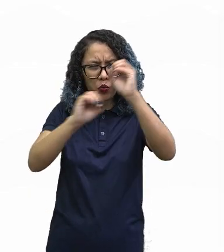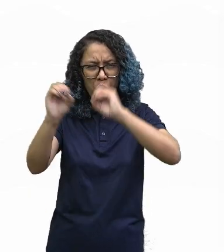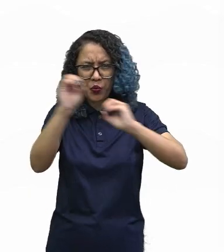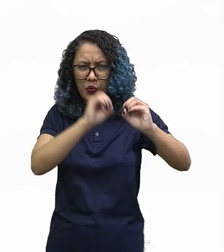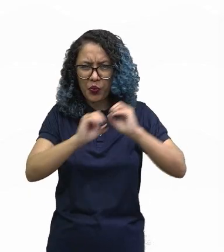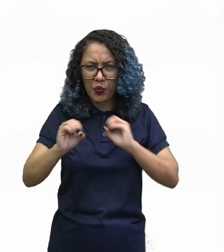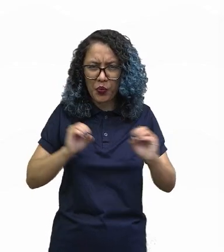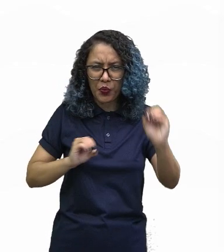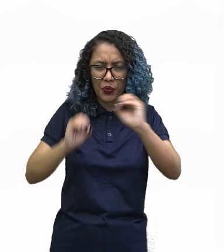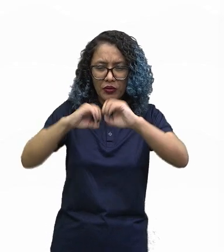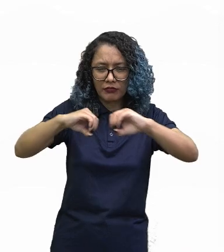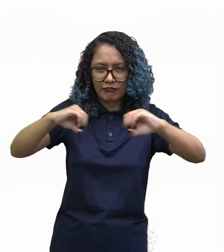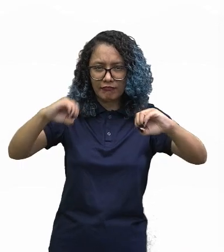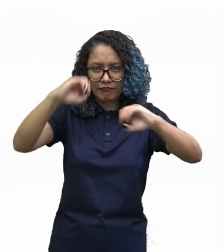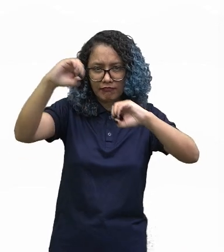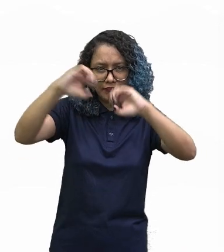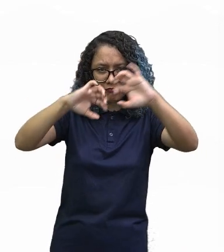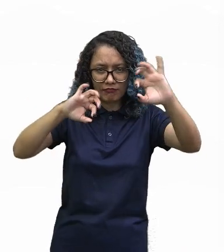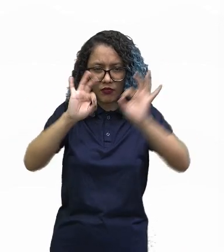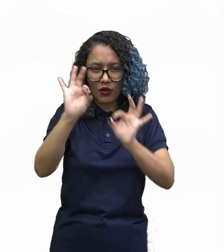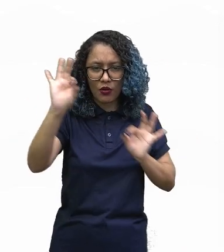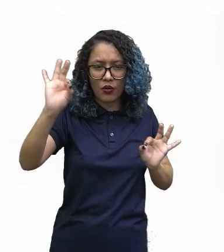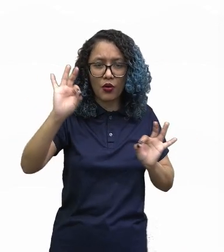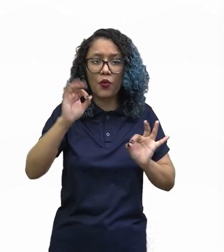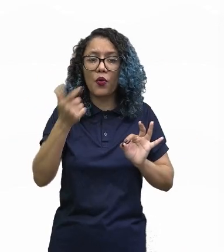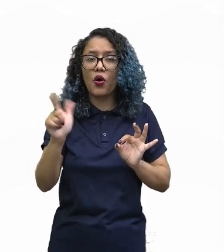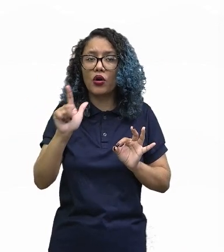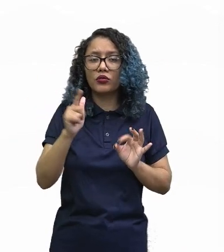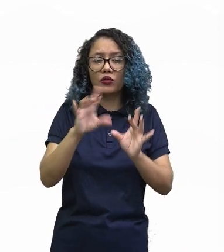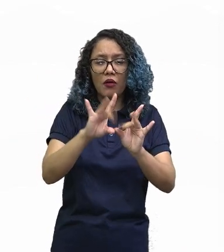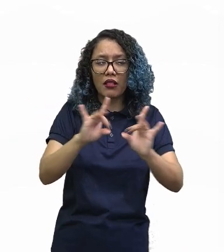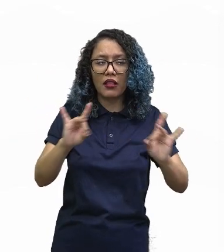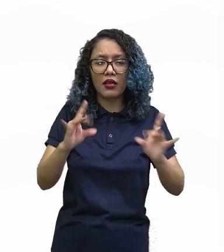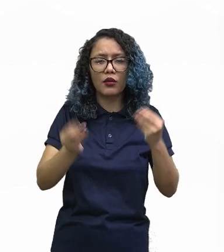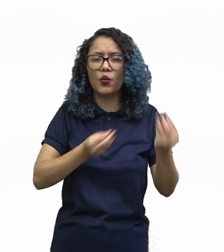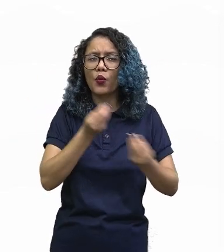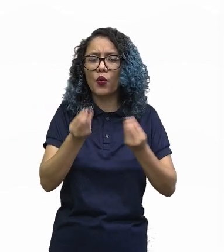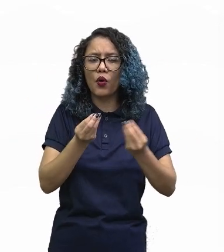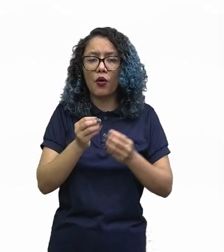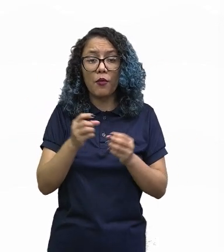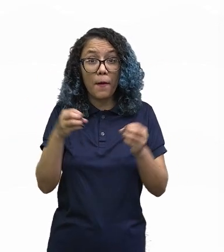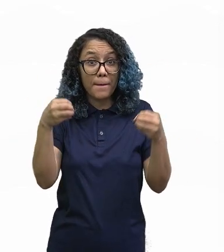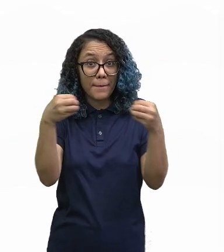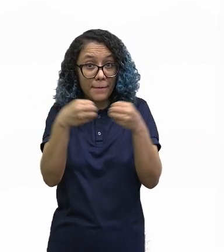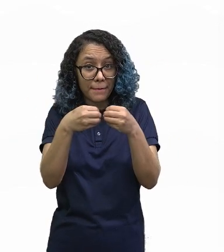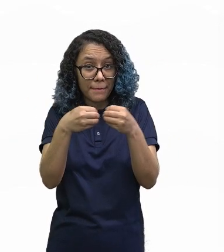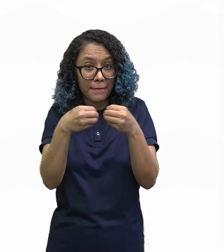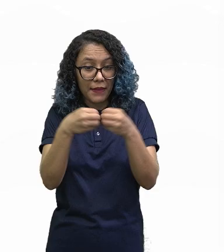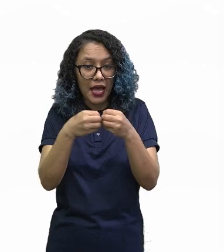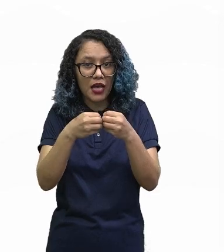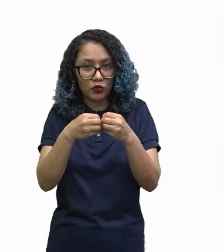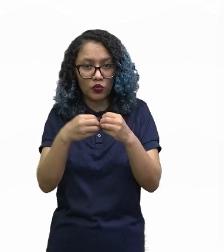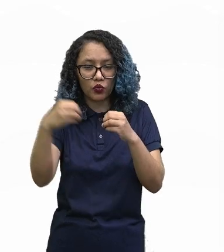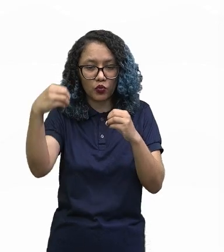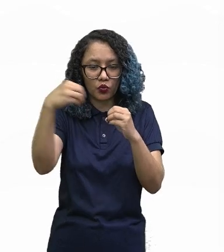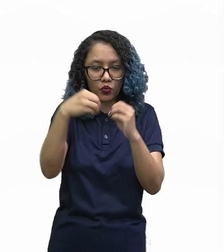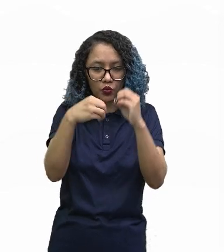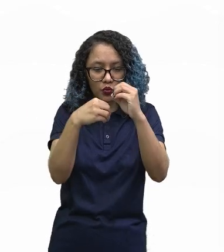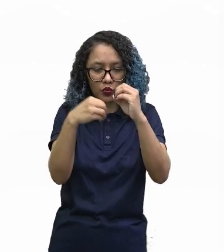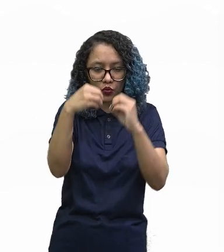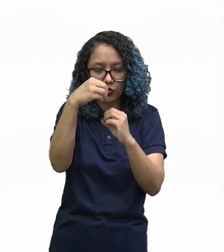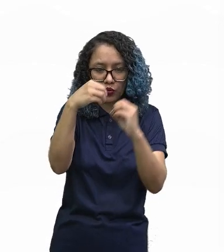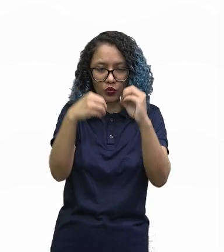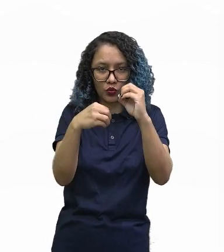bem dispersas. Já no líquido, as moléculas estão mais próximas umas das